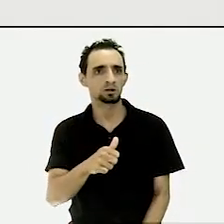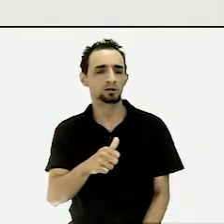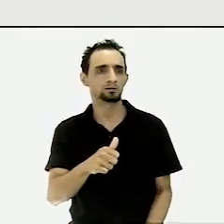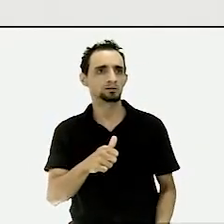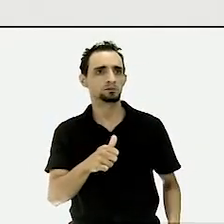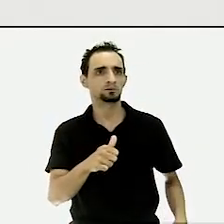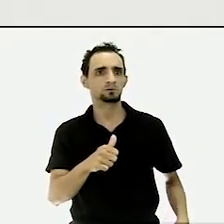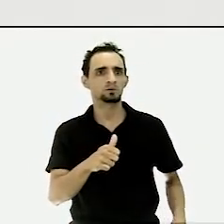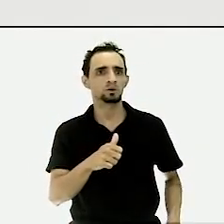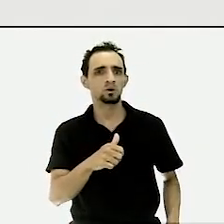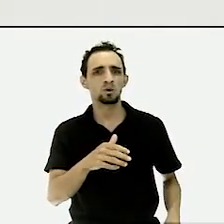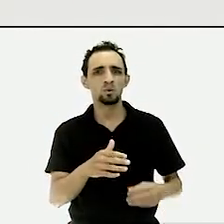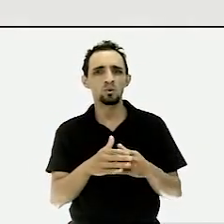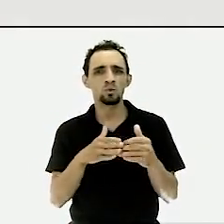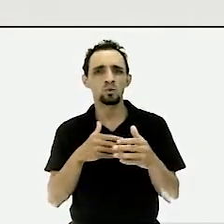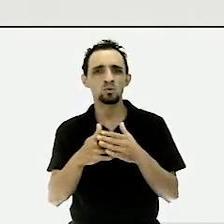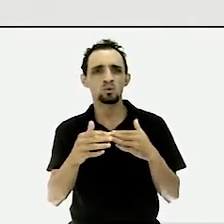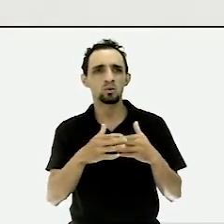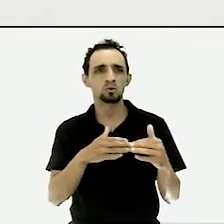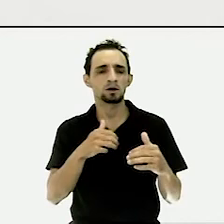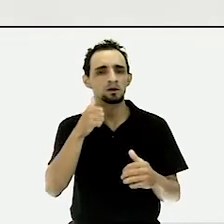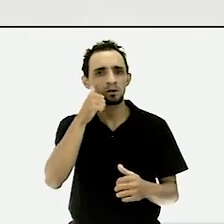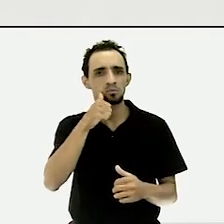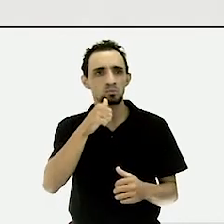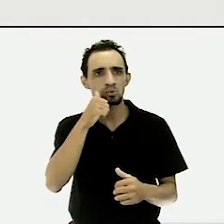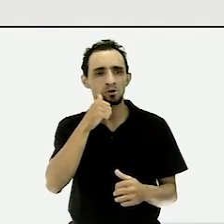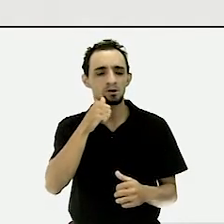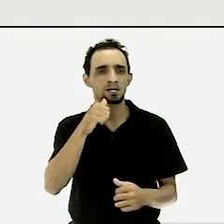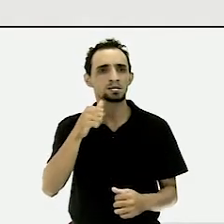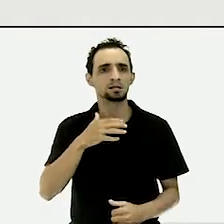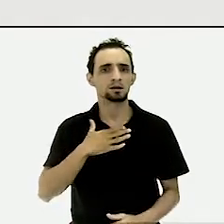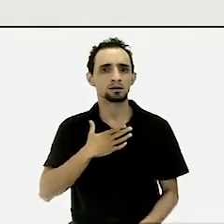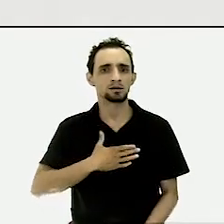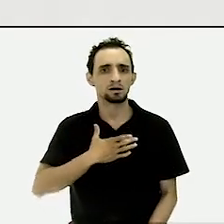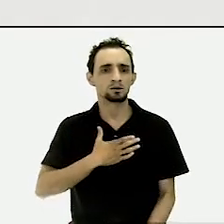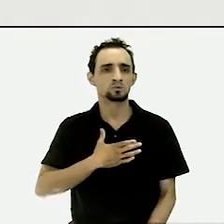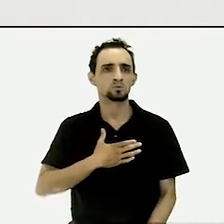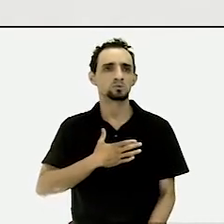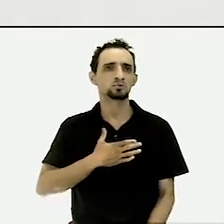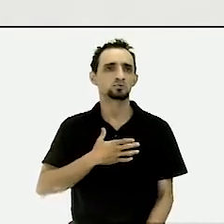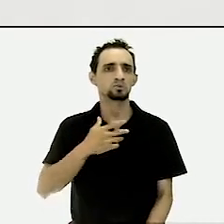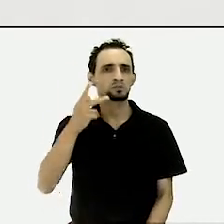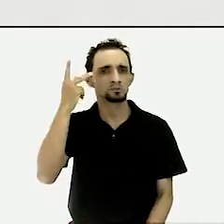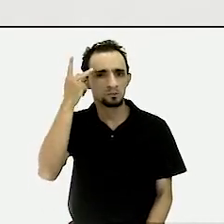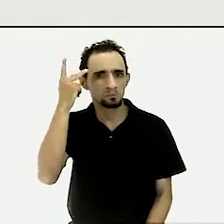mulher brasileira. A gente vê no Afeganistão aí as mulheres.